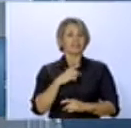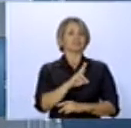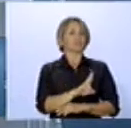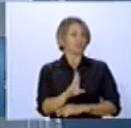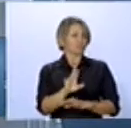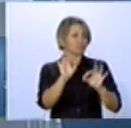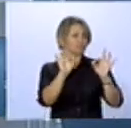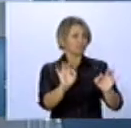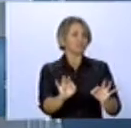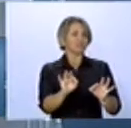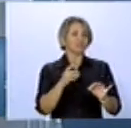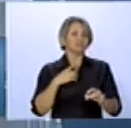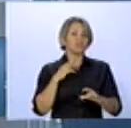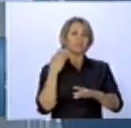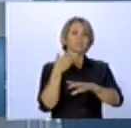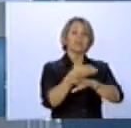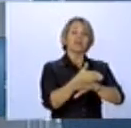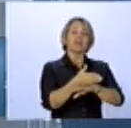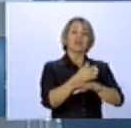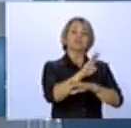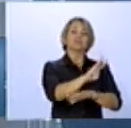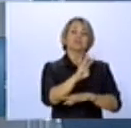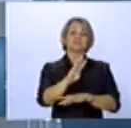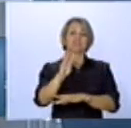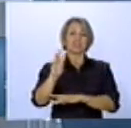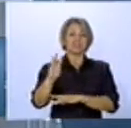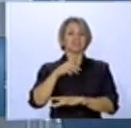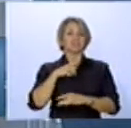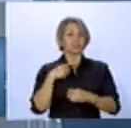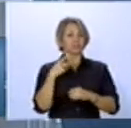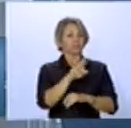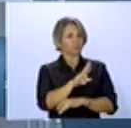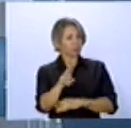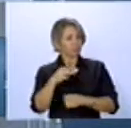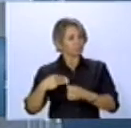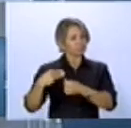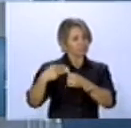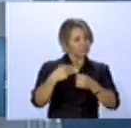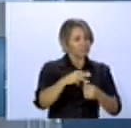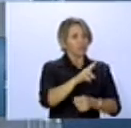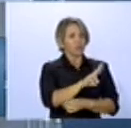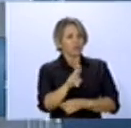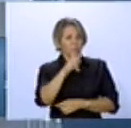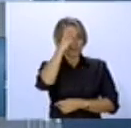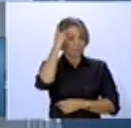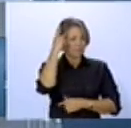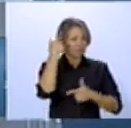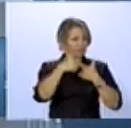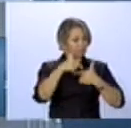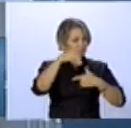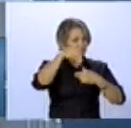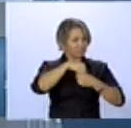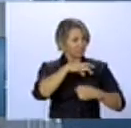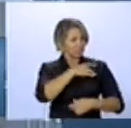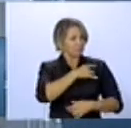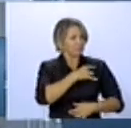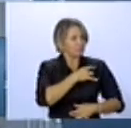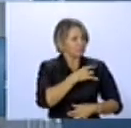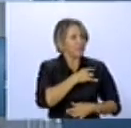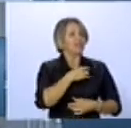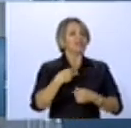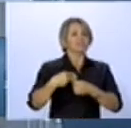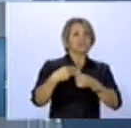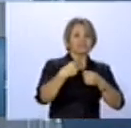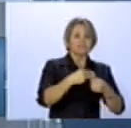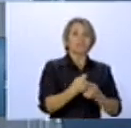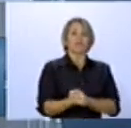basta entrar no nosso site que está lá o nome do município os nomes dos voluntários daquele município o valor da verba fiscalizada